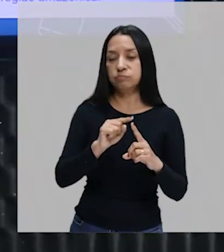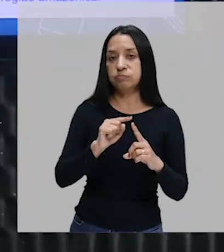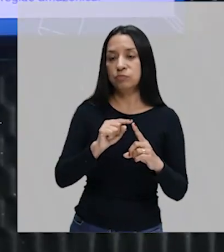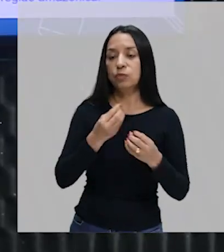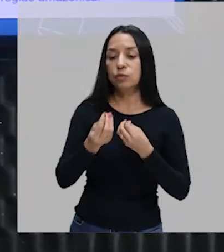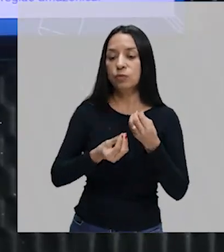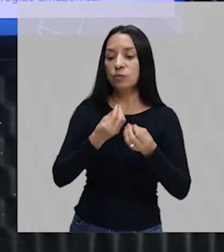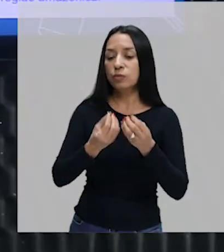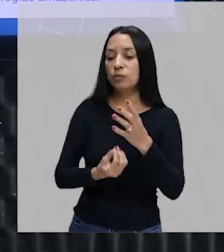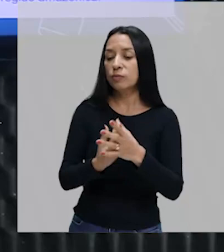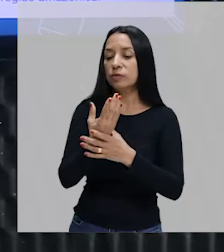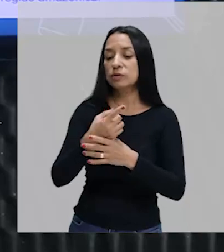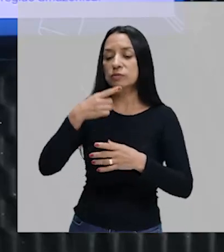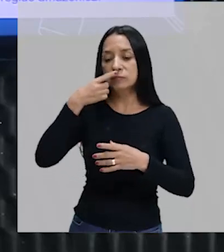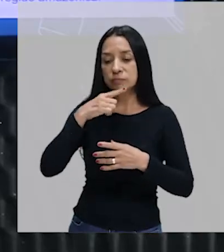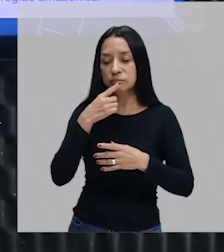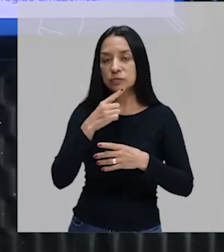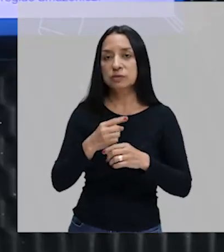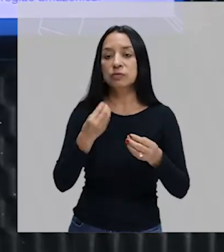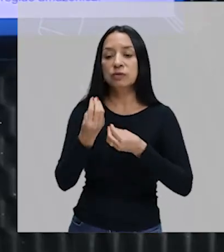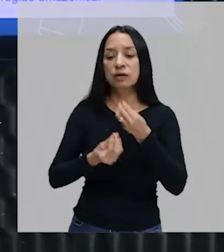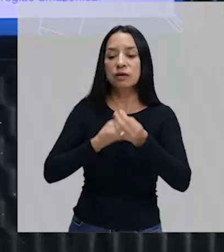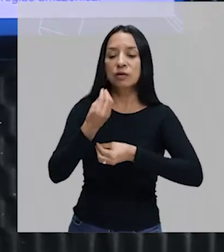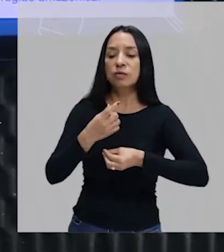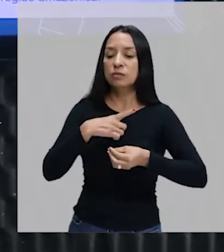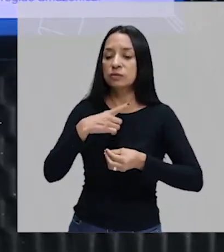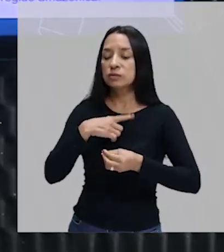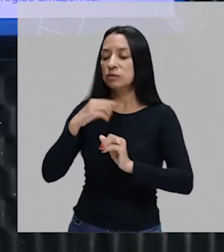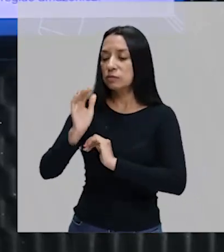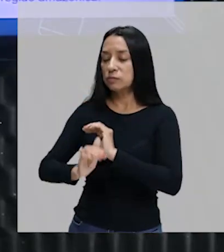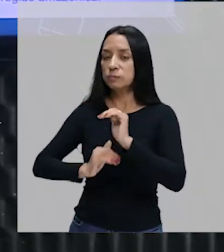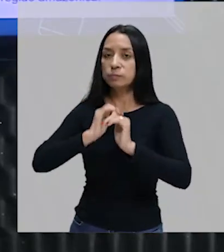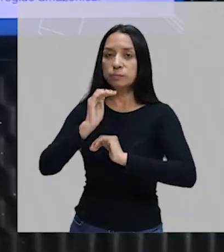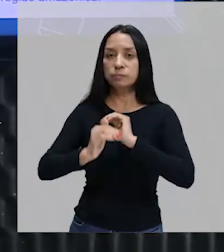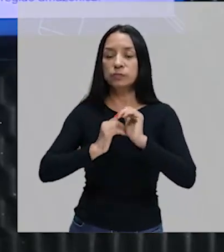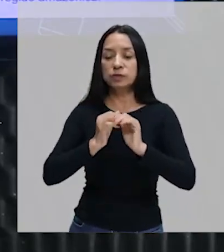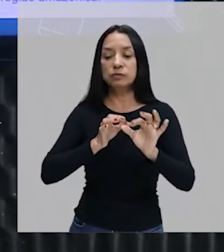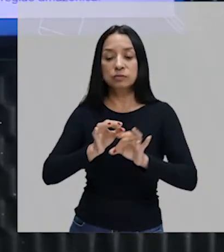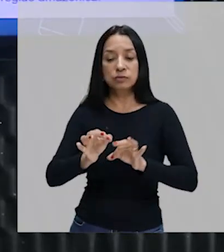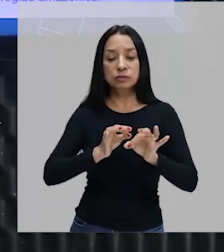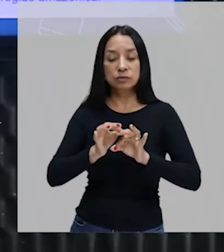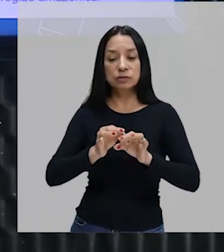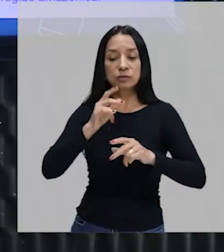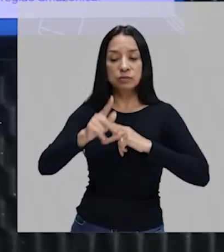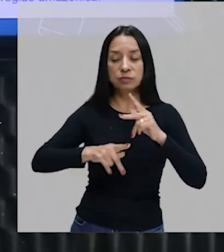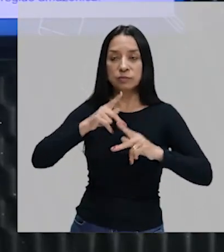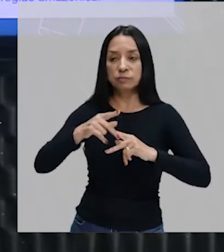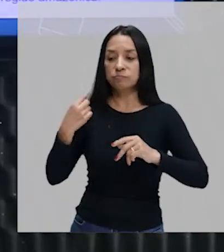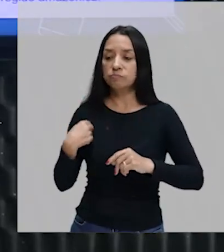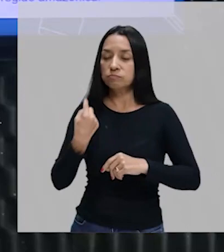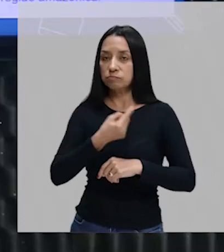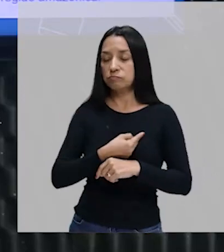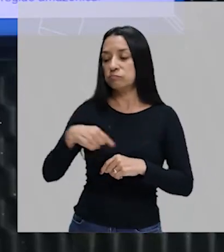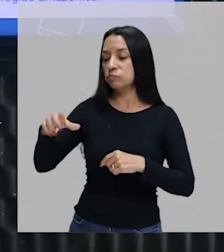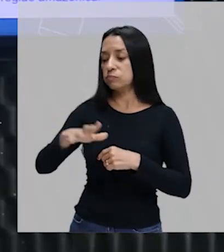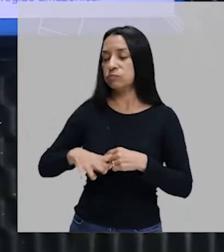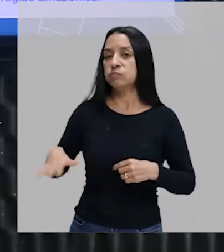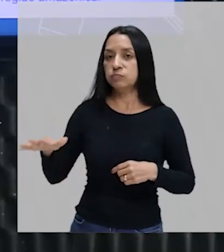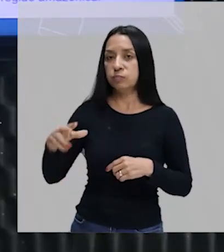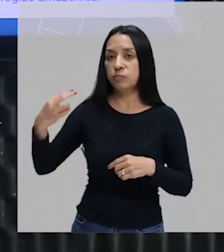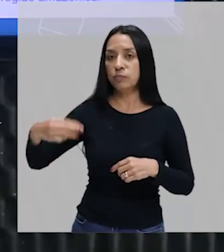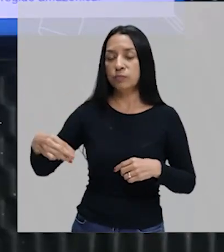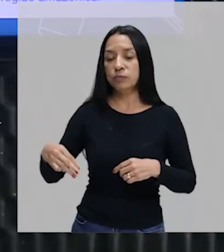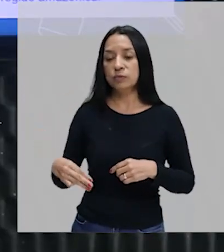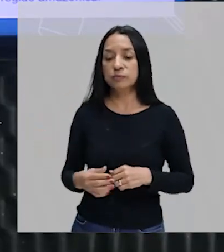plantio da cana-de-açúcar, como uma forma de quê? De se ter o processo de organização do povoamento do nosso território. Uma outra